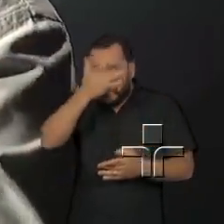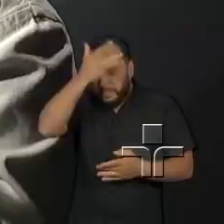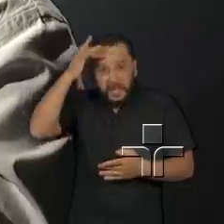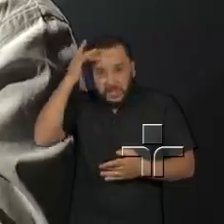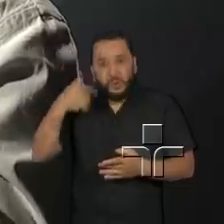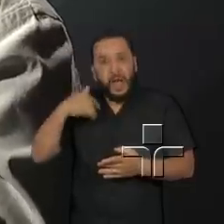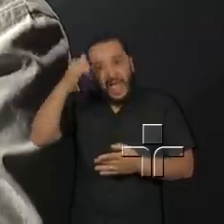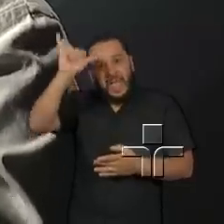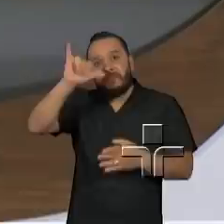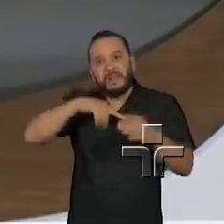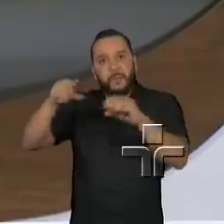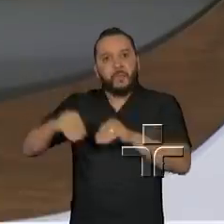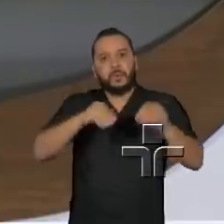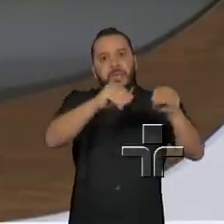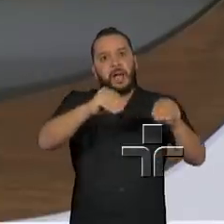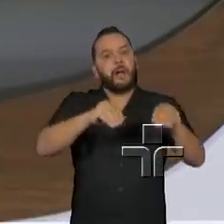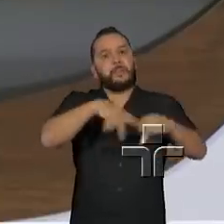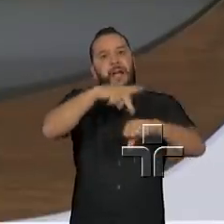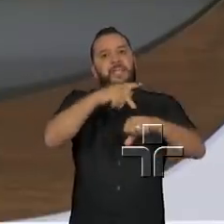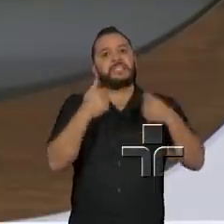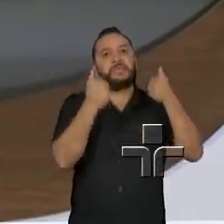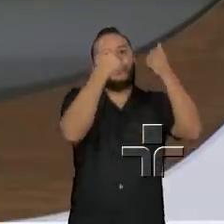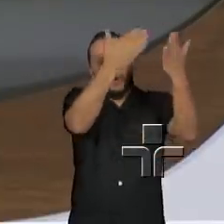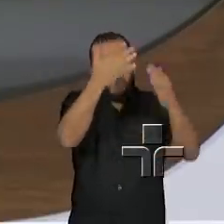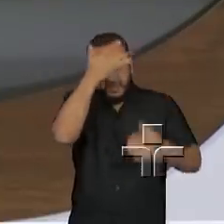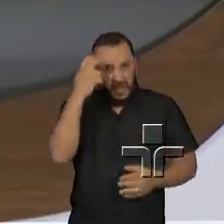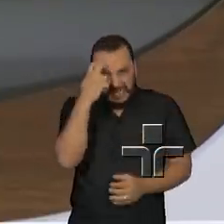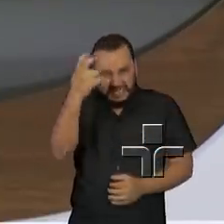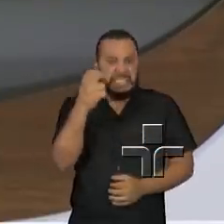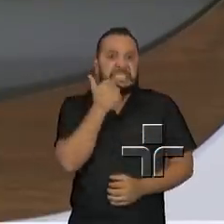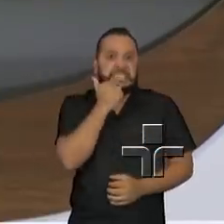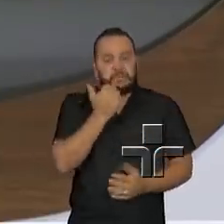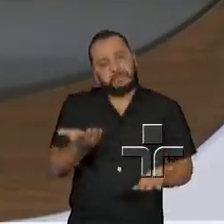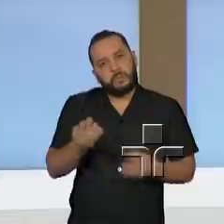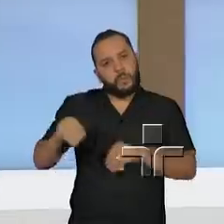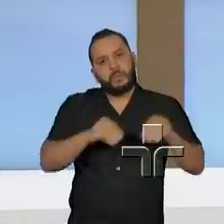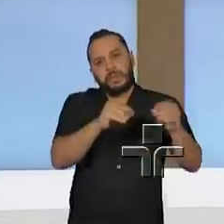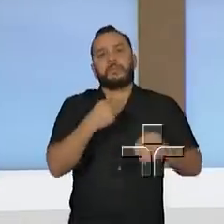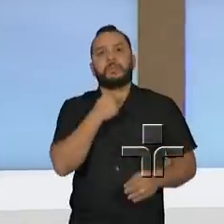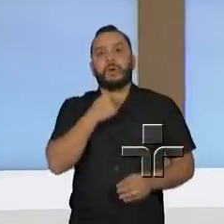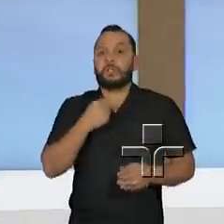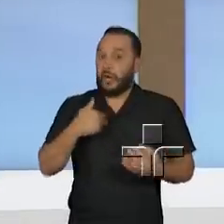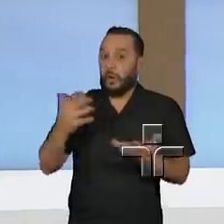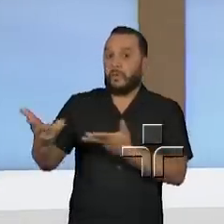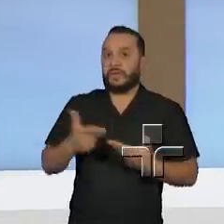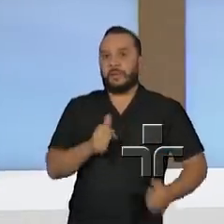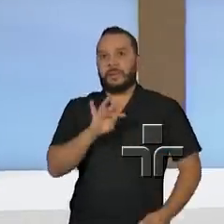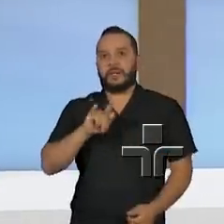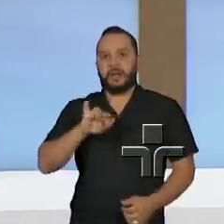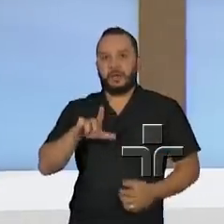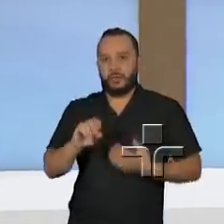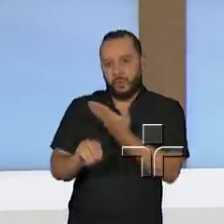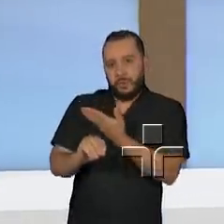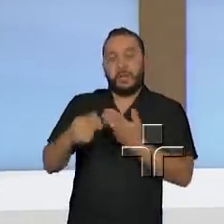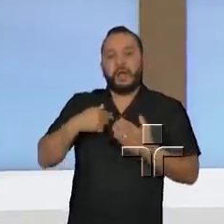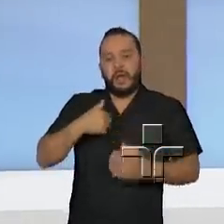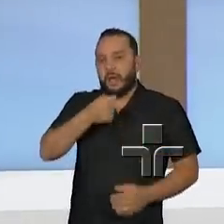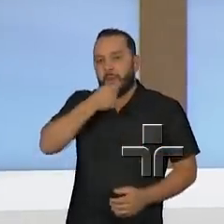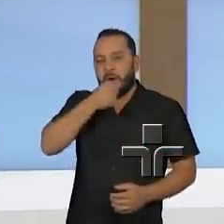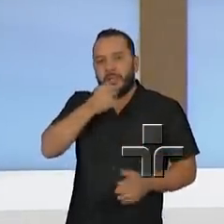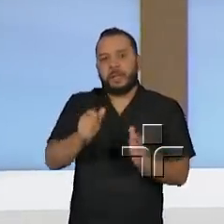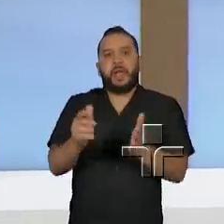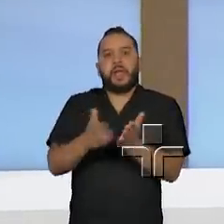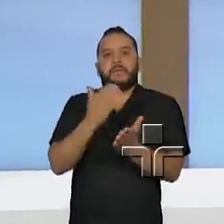outros países. Para conversar com o Siddhartha, nós convidamos Bernardo Esteves, ele é repórter da revista